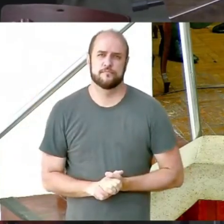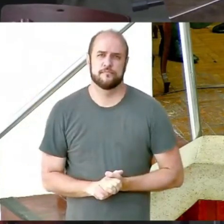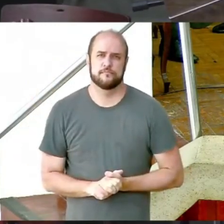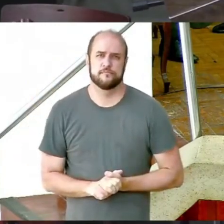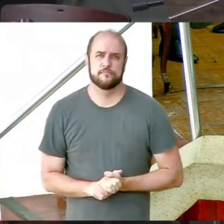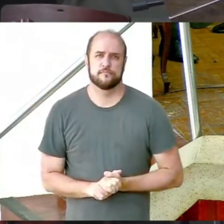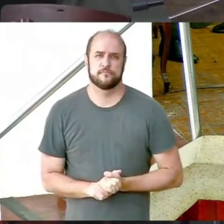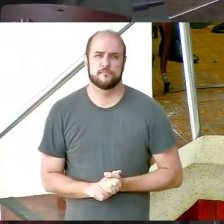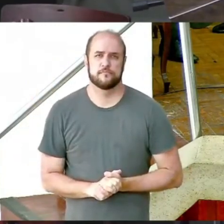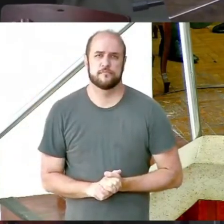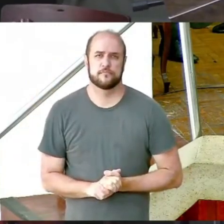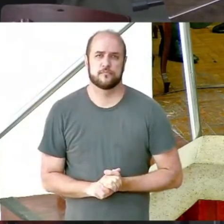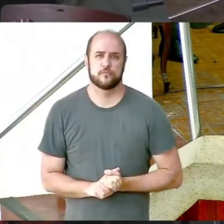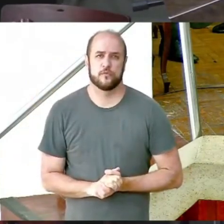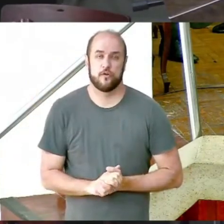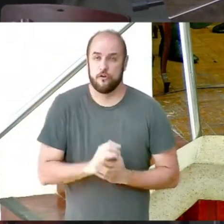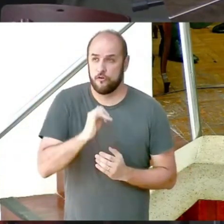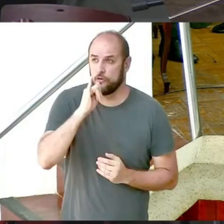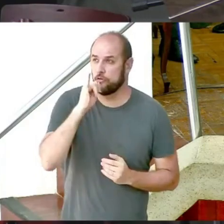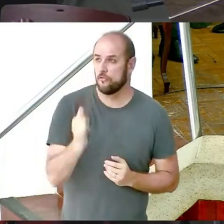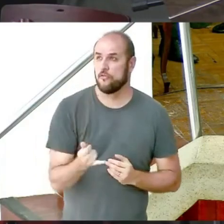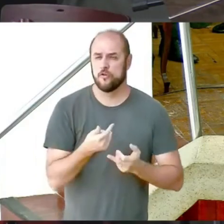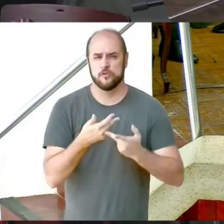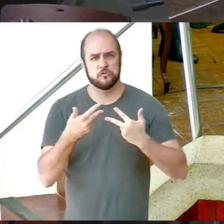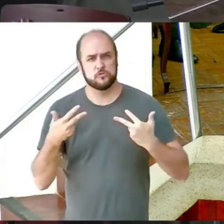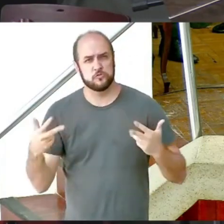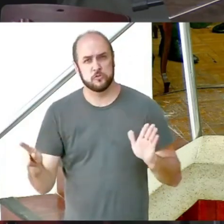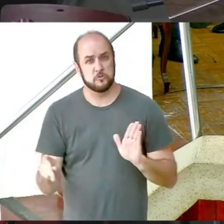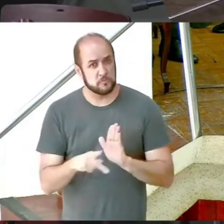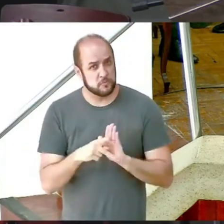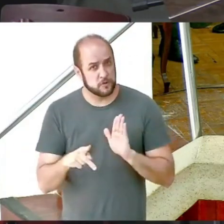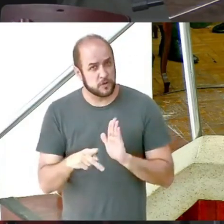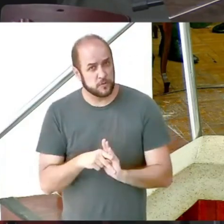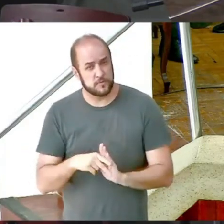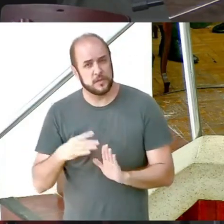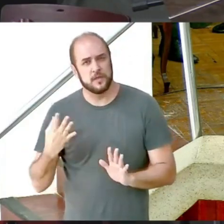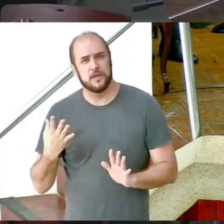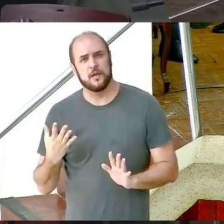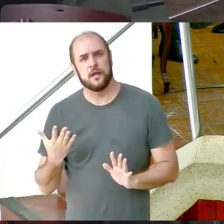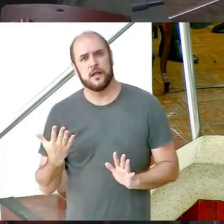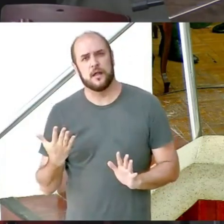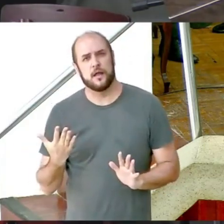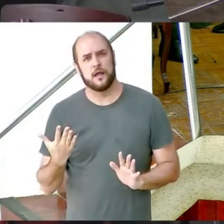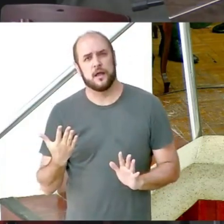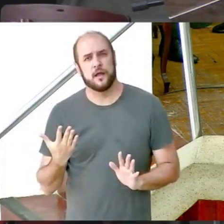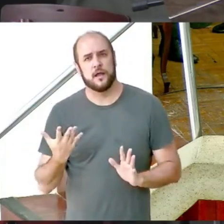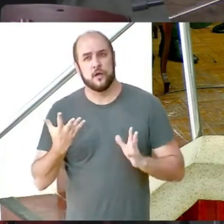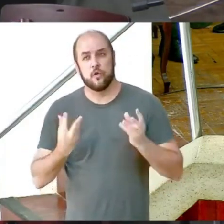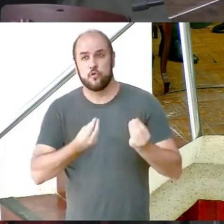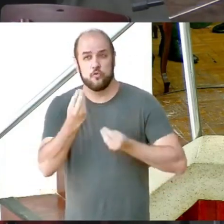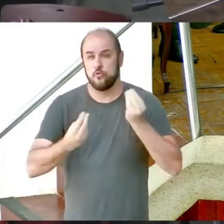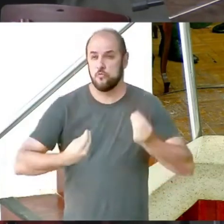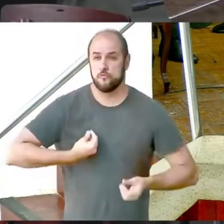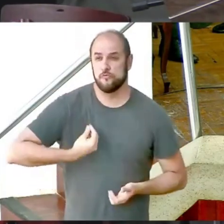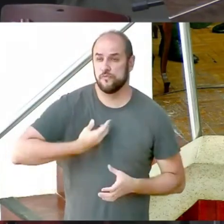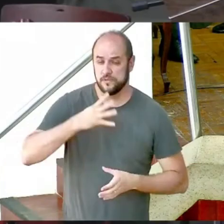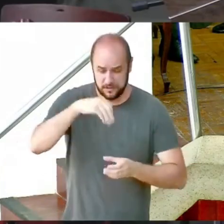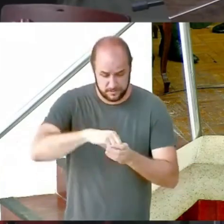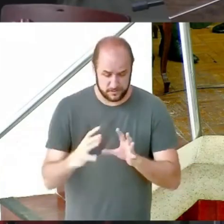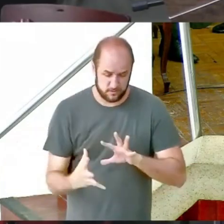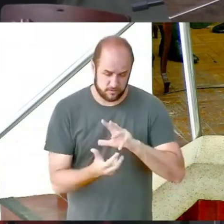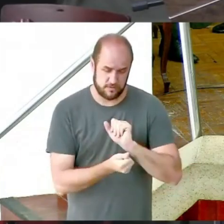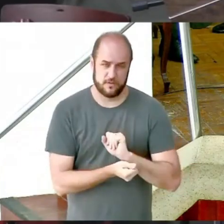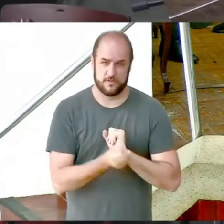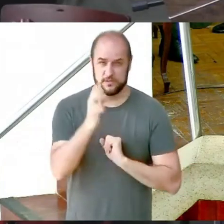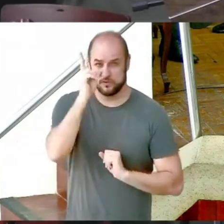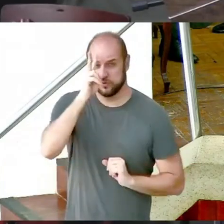Essa se refere às coisas concernentes ao destino dos seres humanos sobre a face da terra, à história do